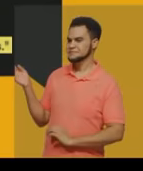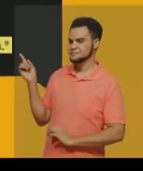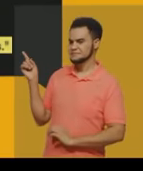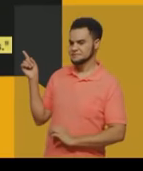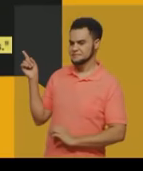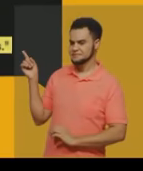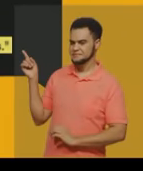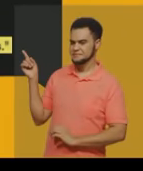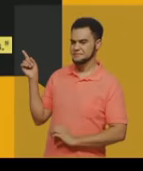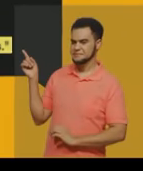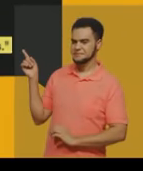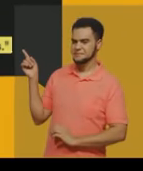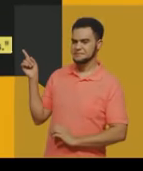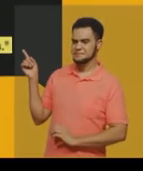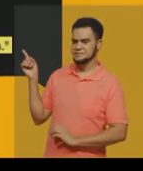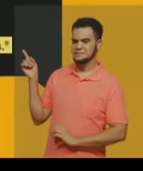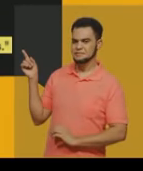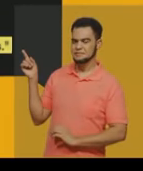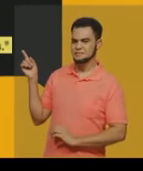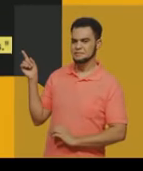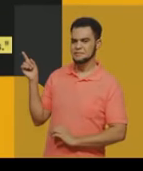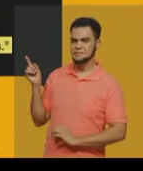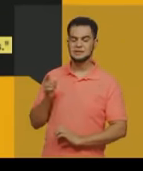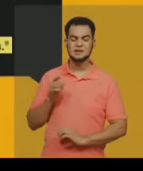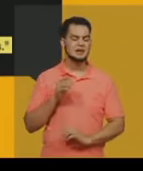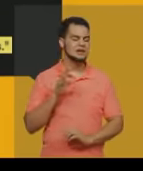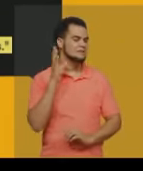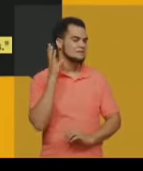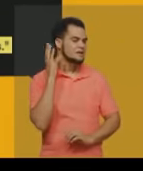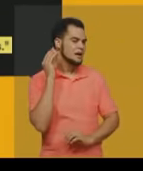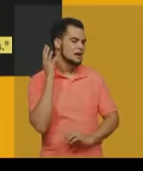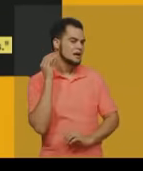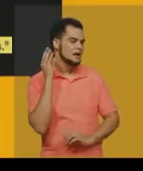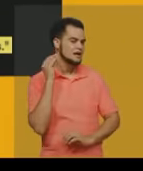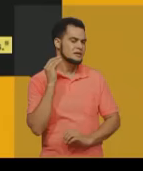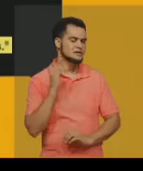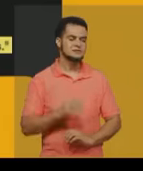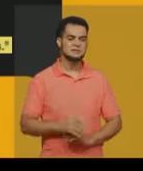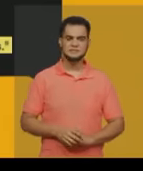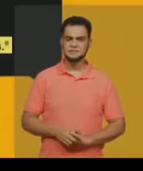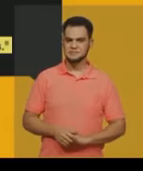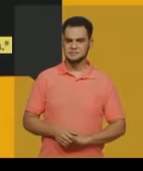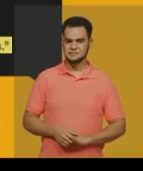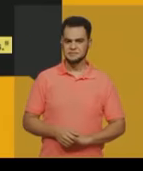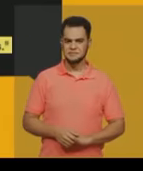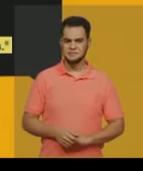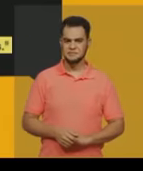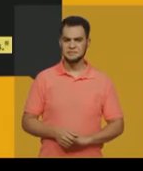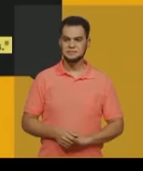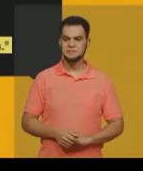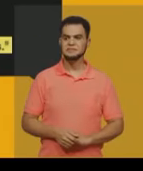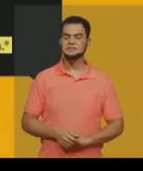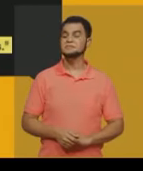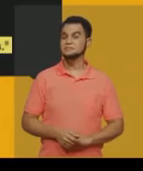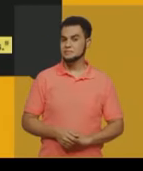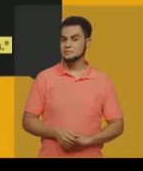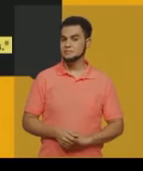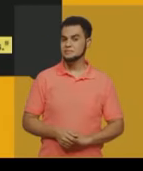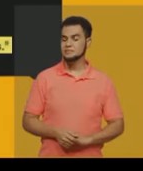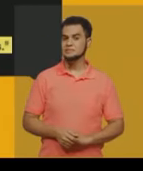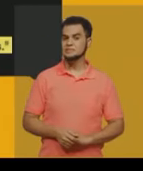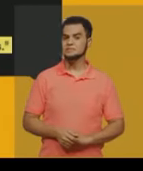é sussurrou. Falou baixo, sussurrou. The little boy whispered, I wet